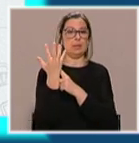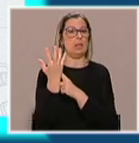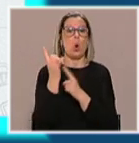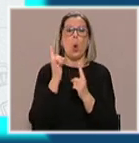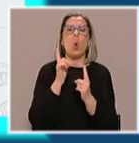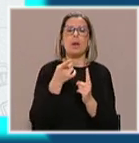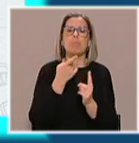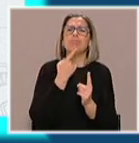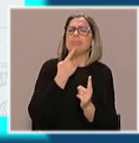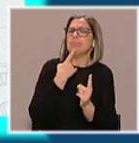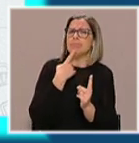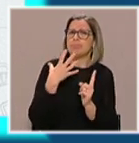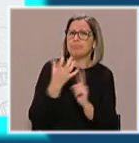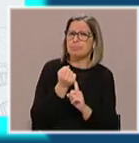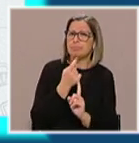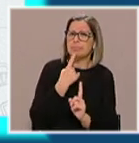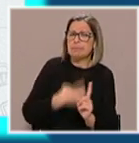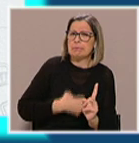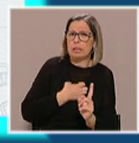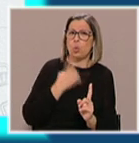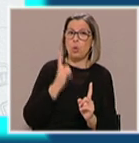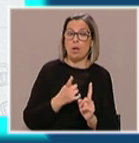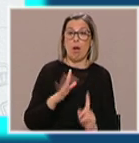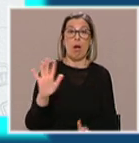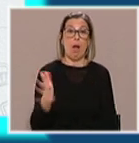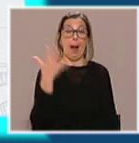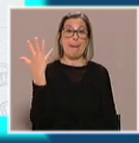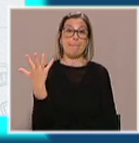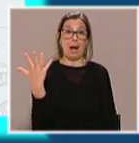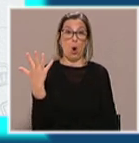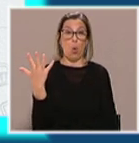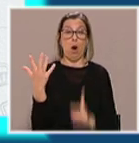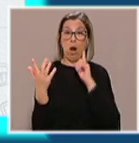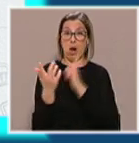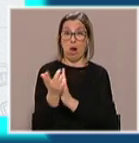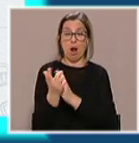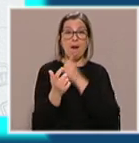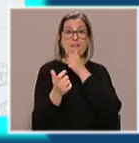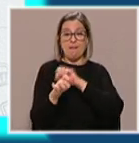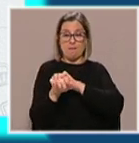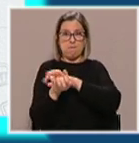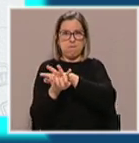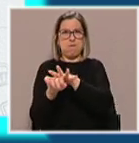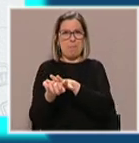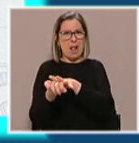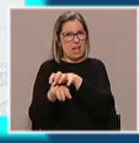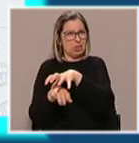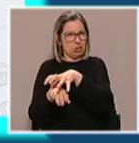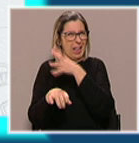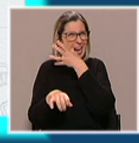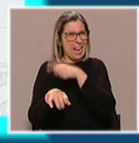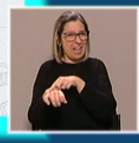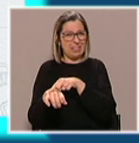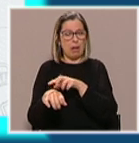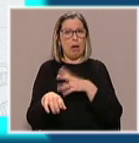verificou? Qual foi a sensação manifestada? A mão, que inicialmente estava inchada e avermelhada, teve uma sensação de